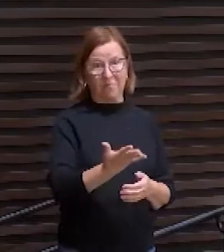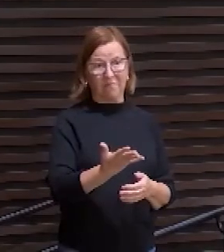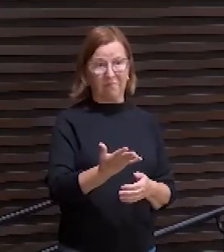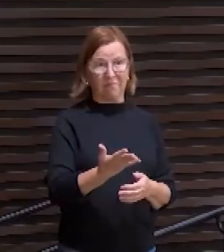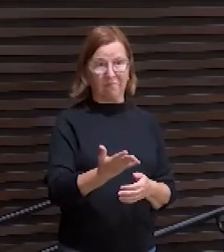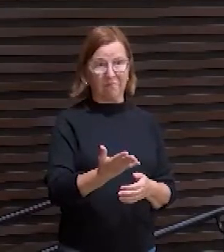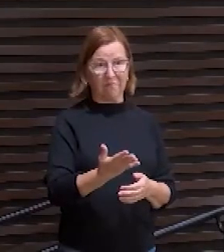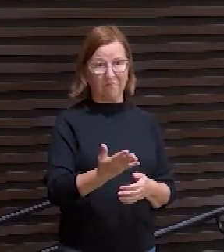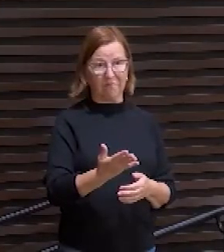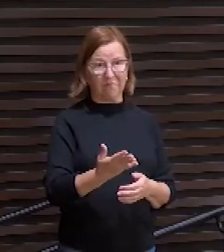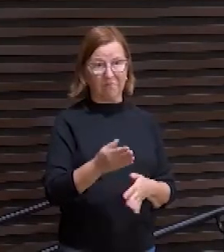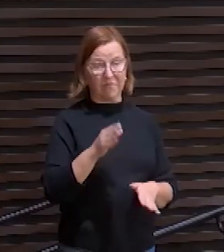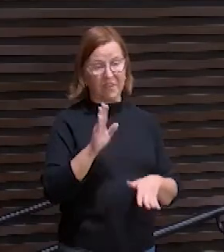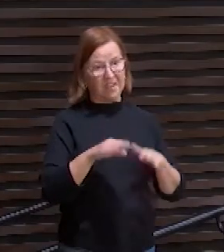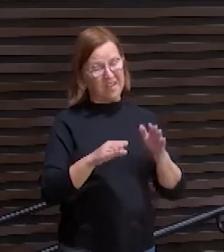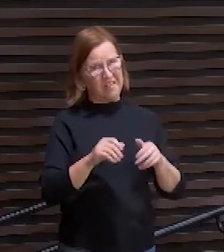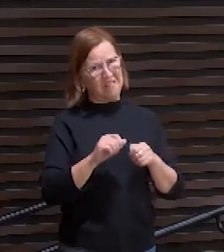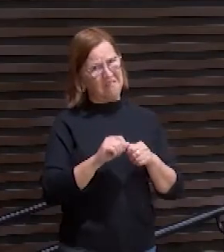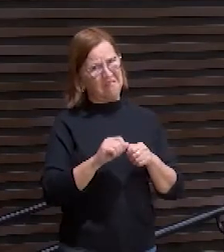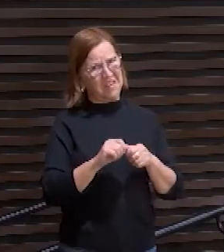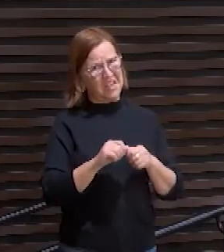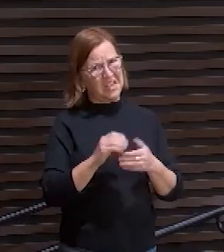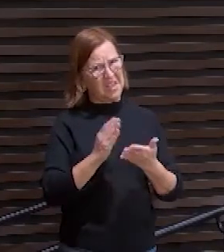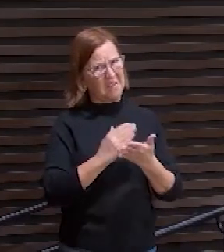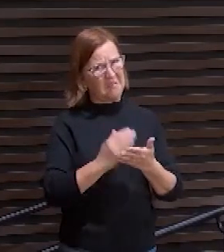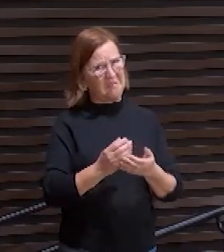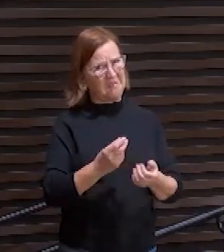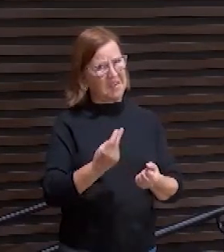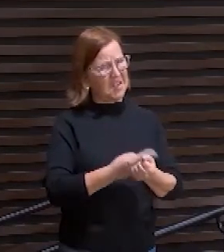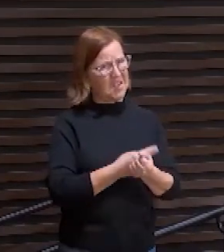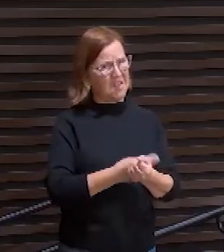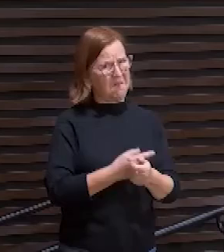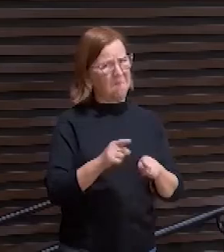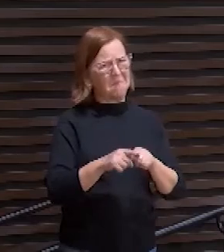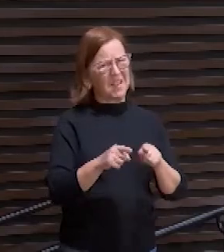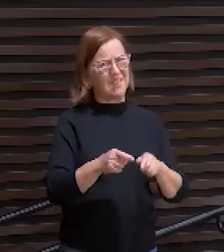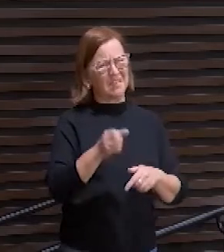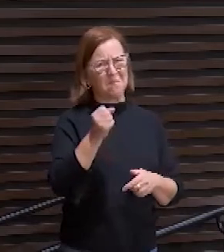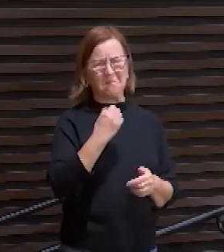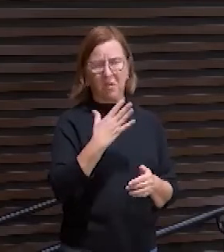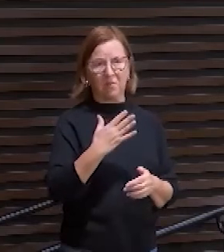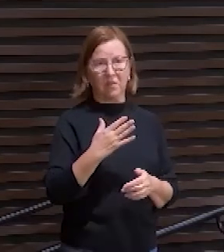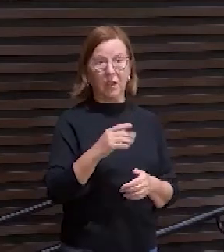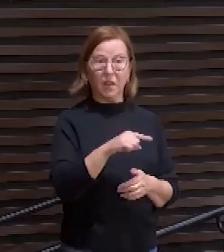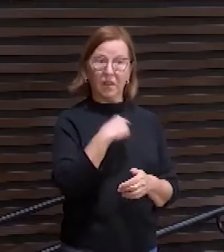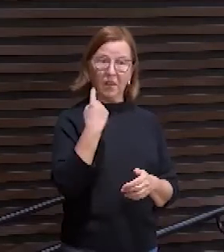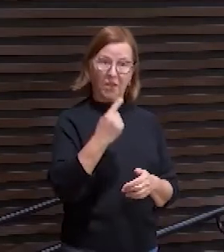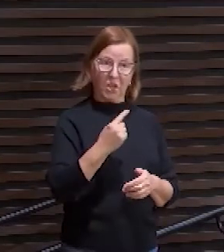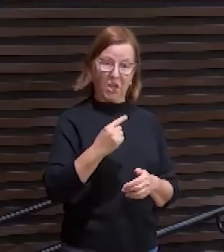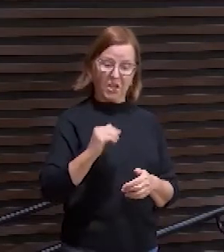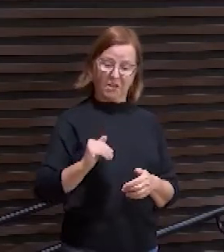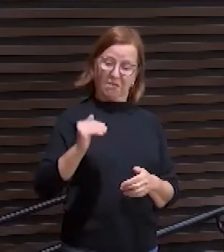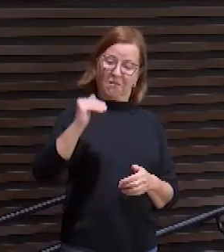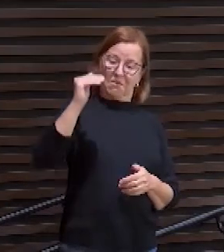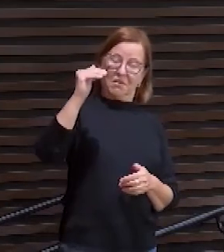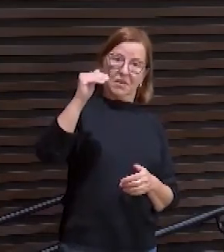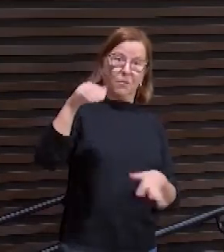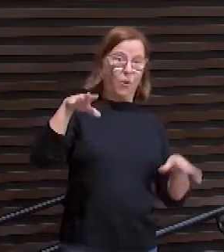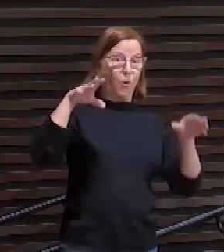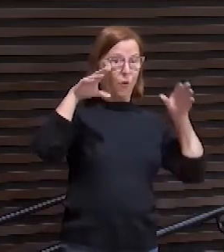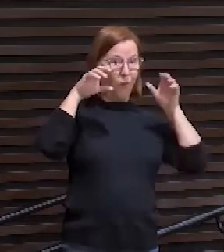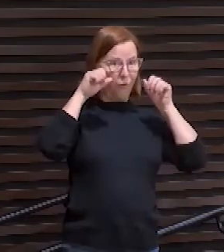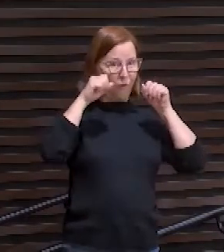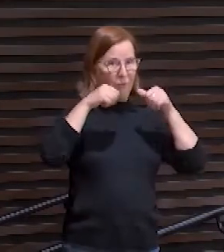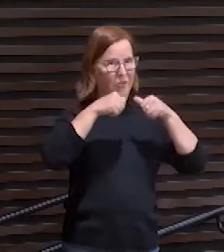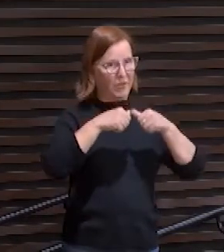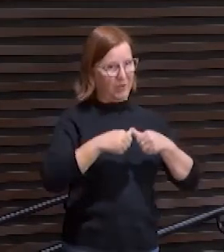E talvez cometa alguns erros, mas em essência ele é bom. Nós crescemos ouvindo isso. Essa